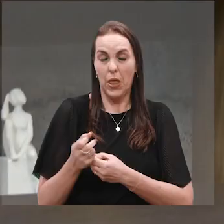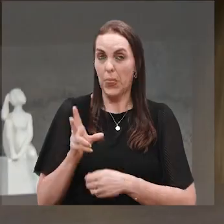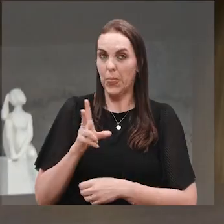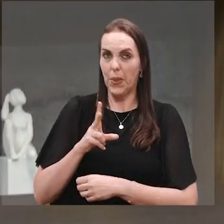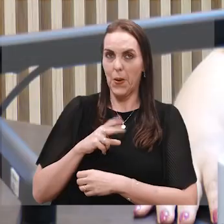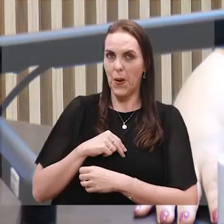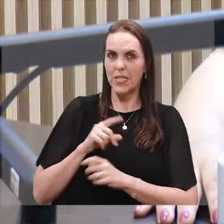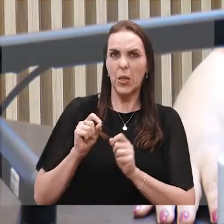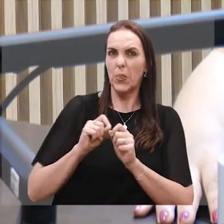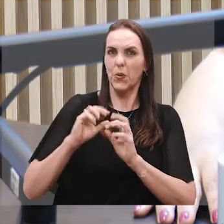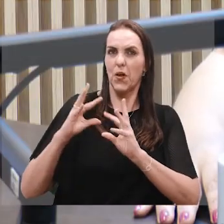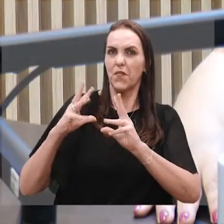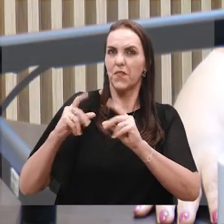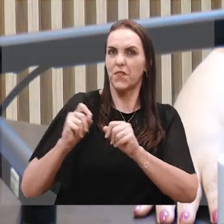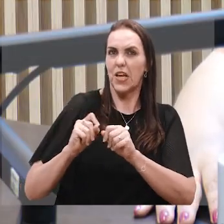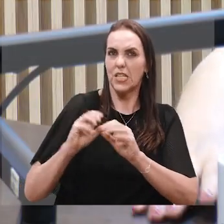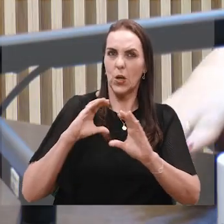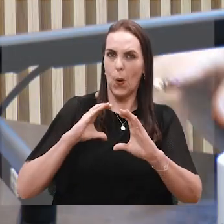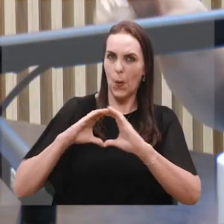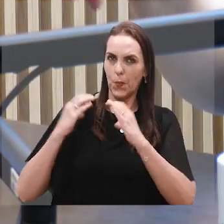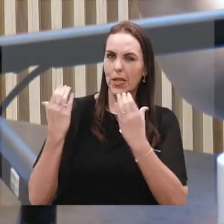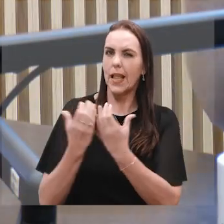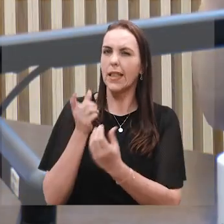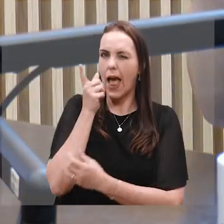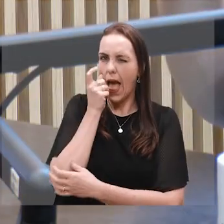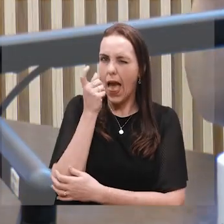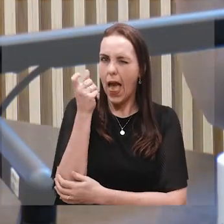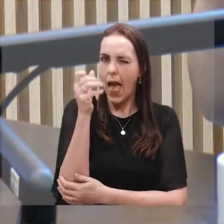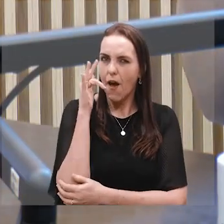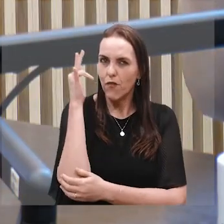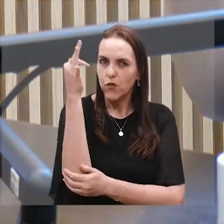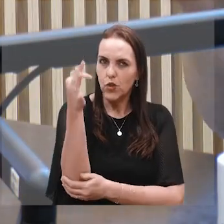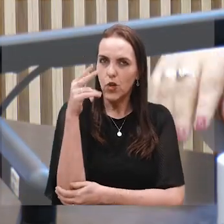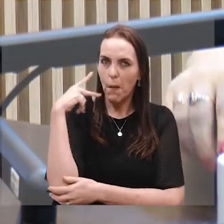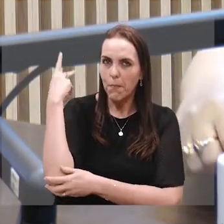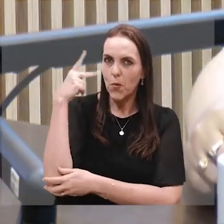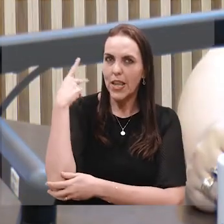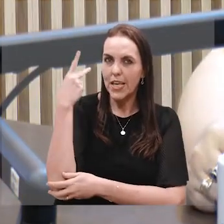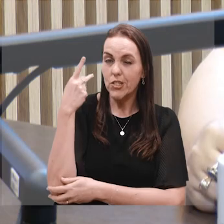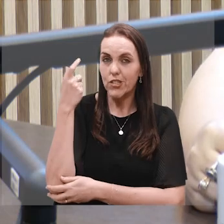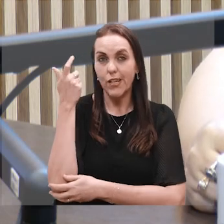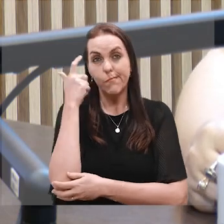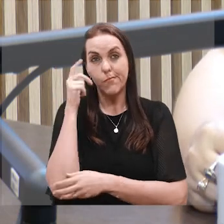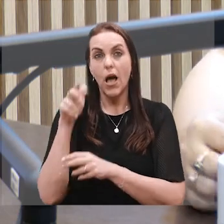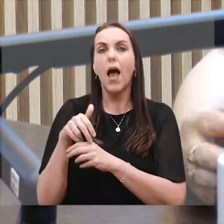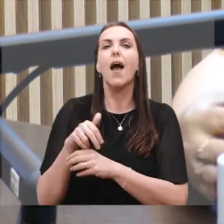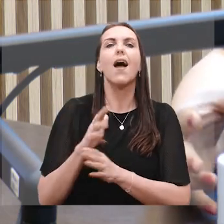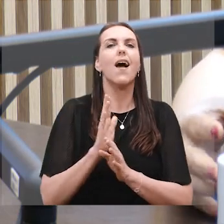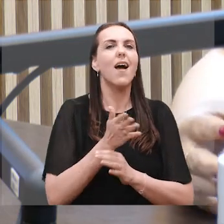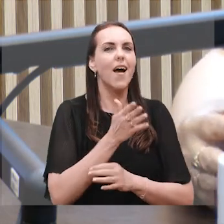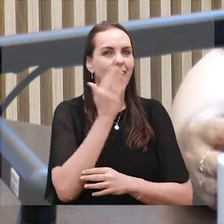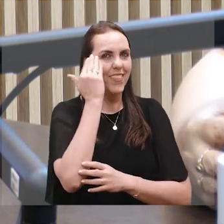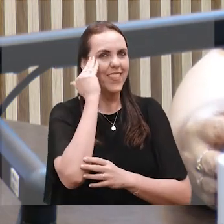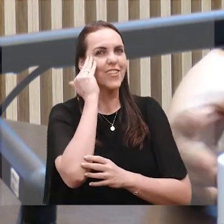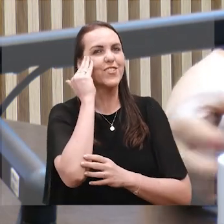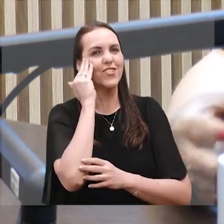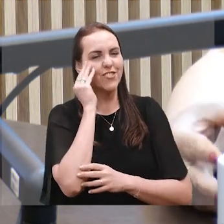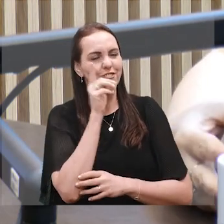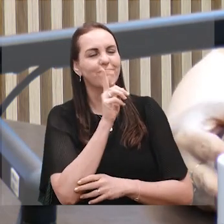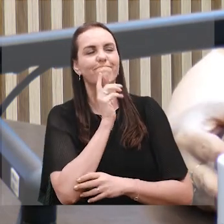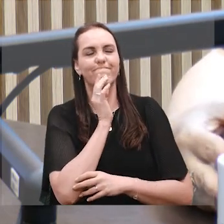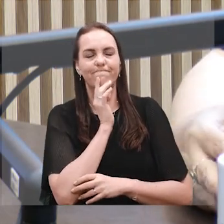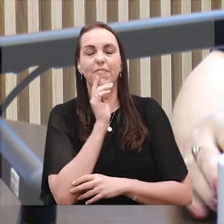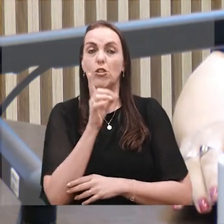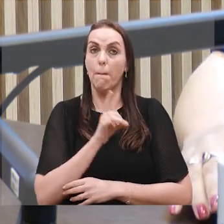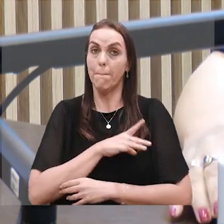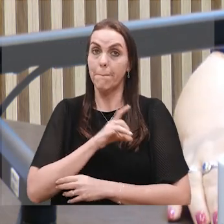assessor. Não, tudo que ela fez para a comunidade é porque ela estava interessada lá na política. Ah, entendi. Então eu tinha muito esse